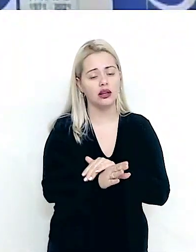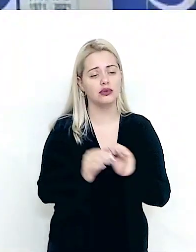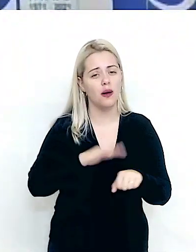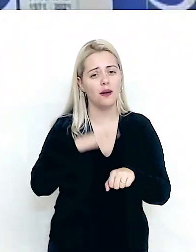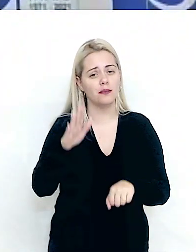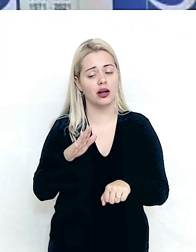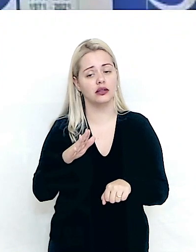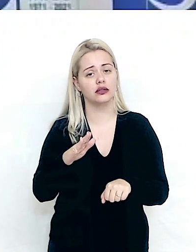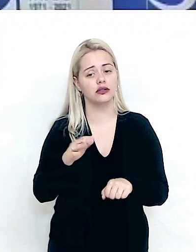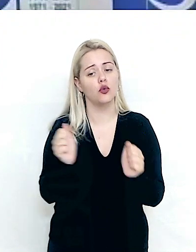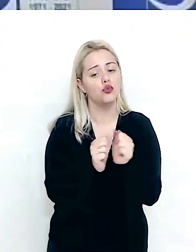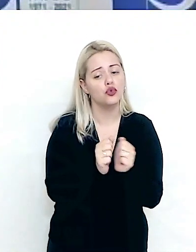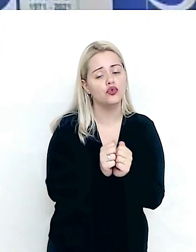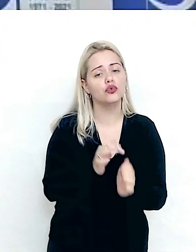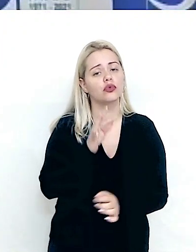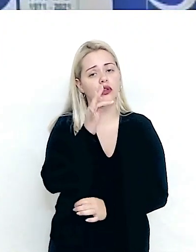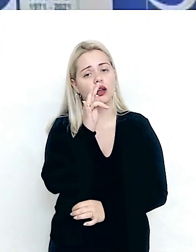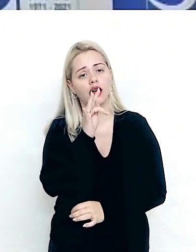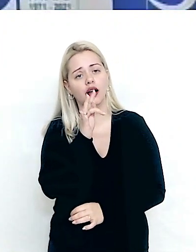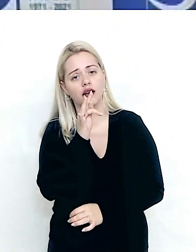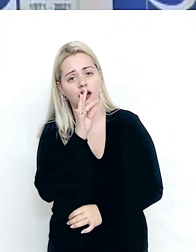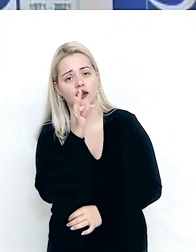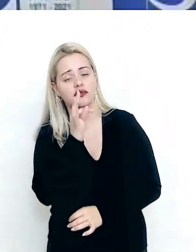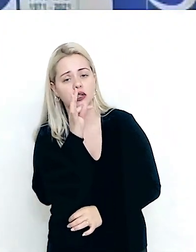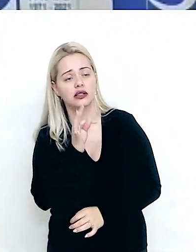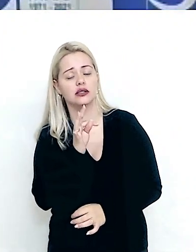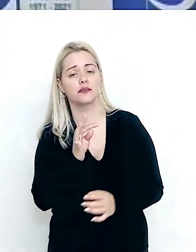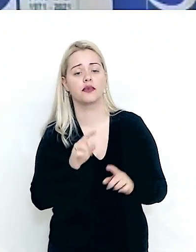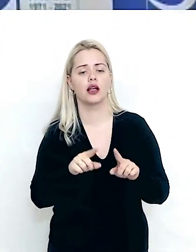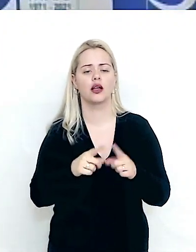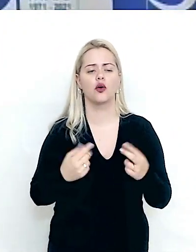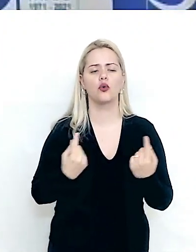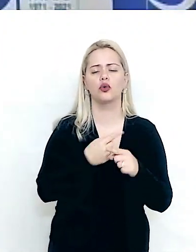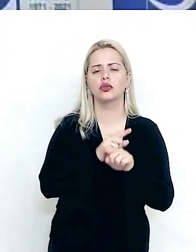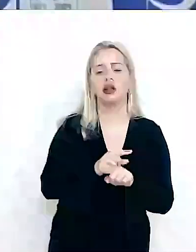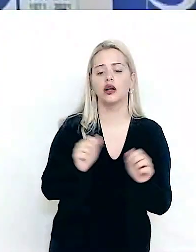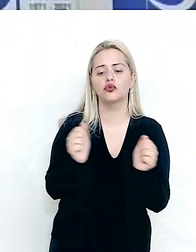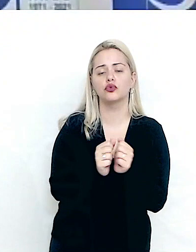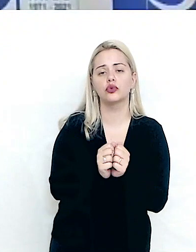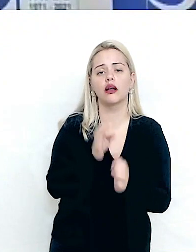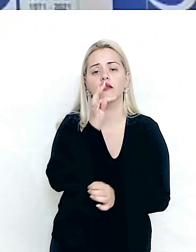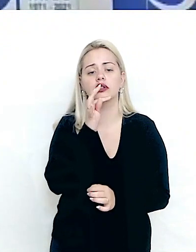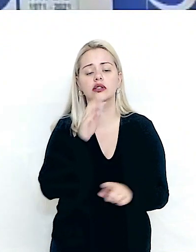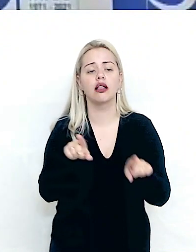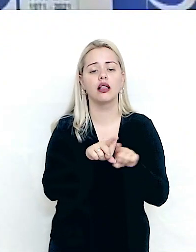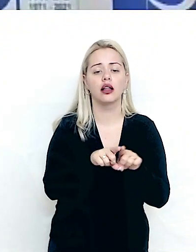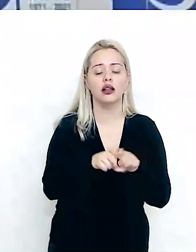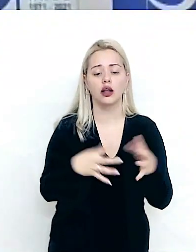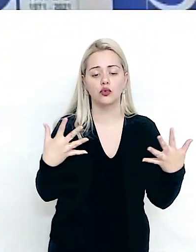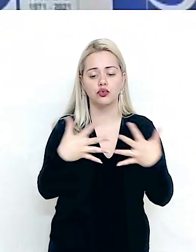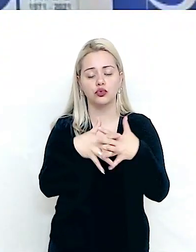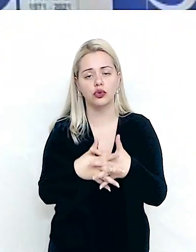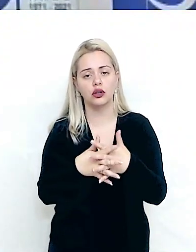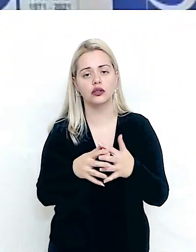da própria França. Nós não somos contrários a que a França tenha políticas agrícolas de promoção da sua